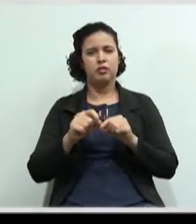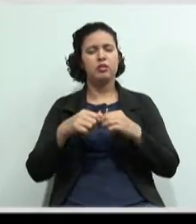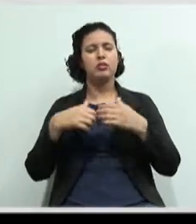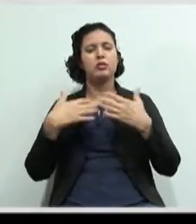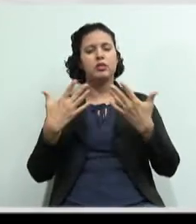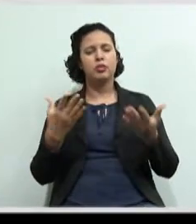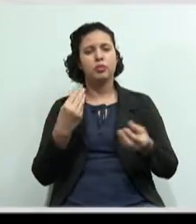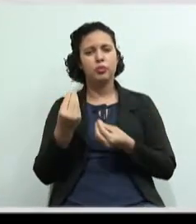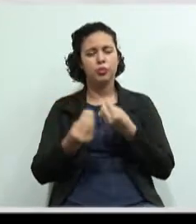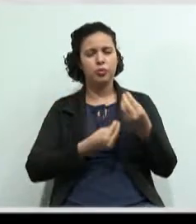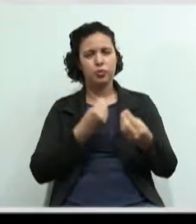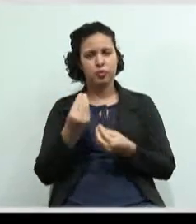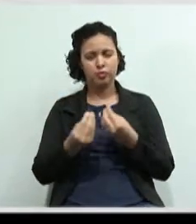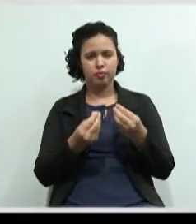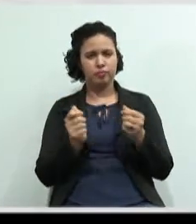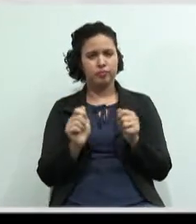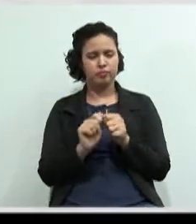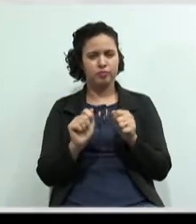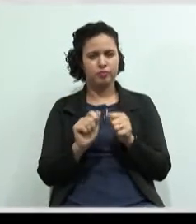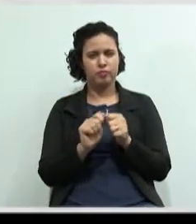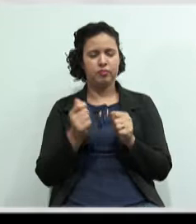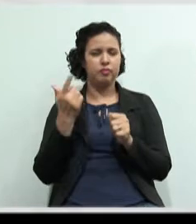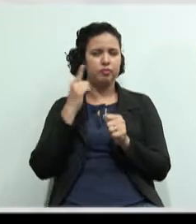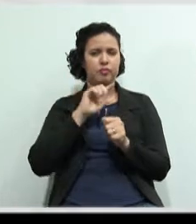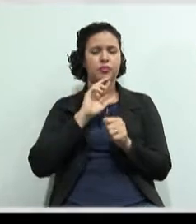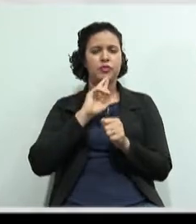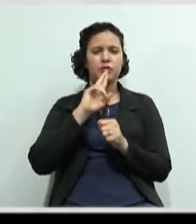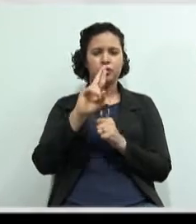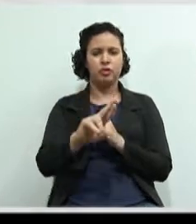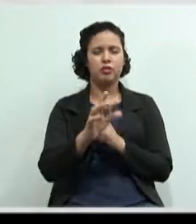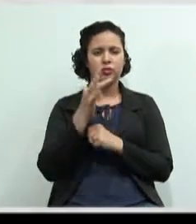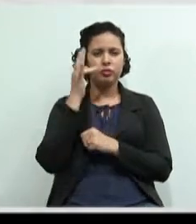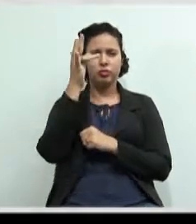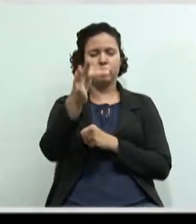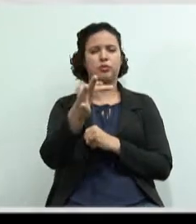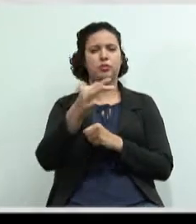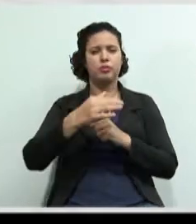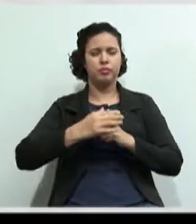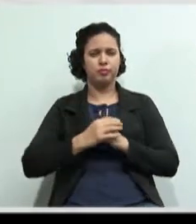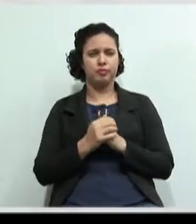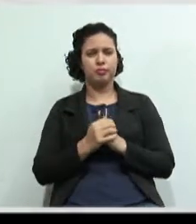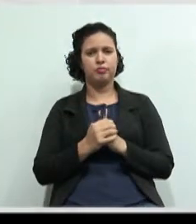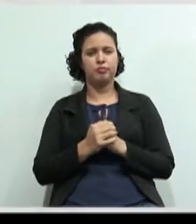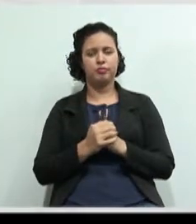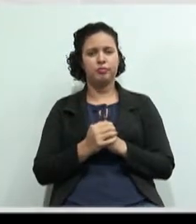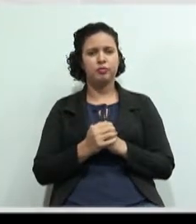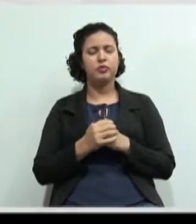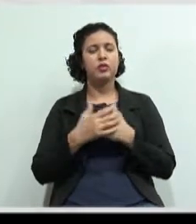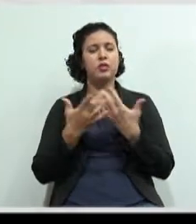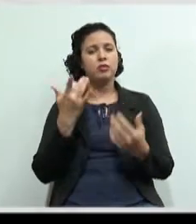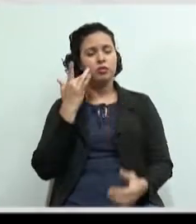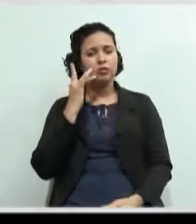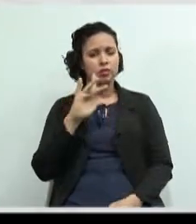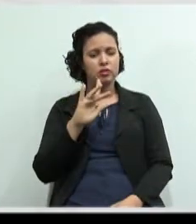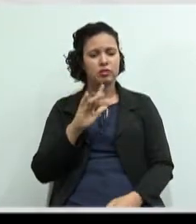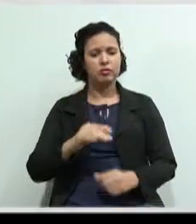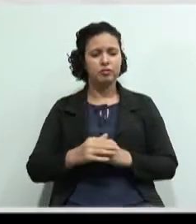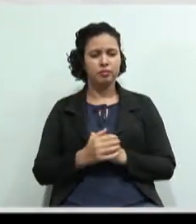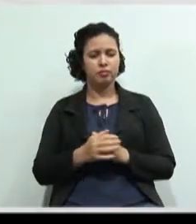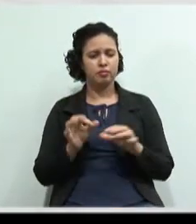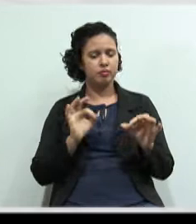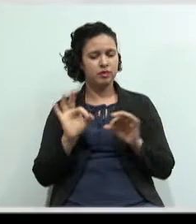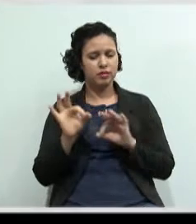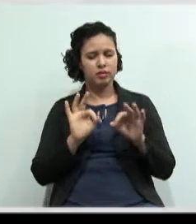A forma como será feito, alcançando o resultado futuro. Letra B, vamos lá, não sei ainda a resposta. Planejar